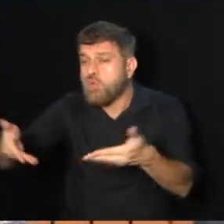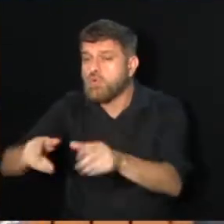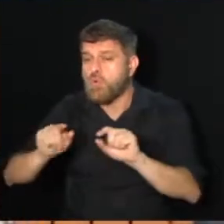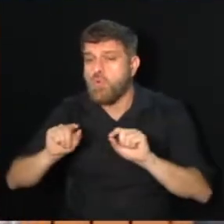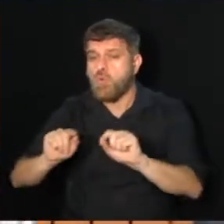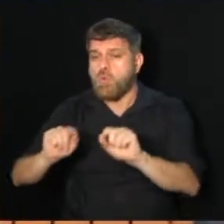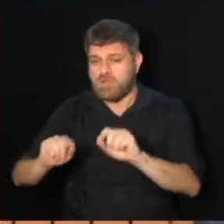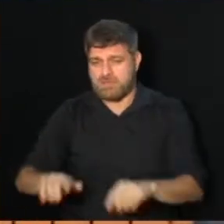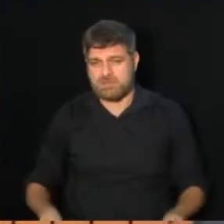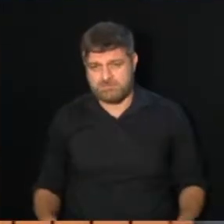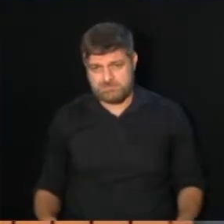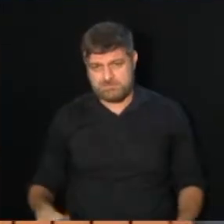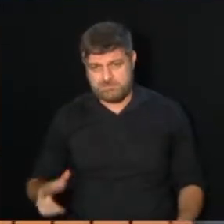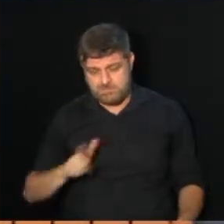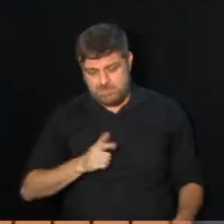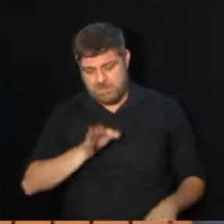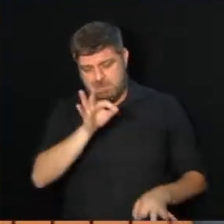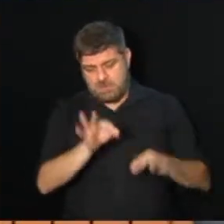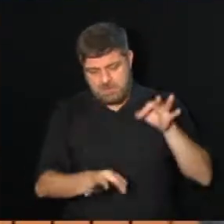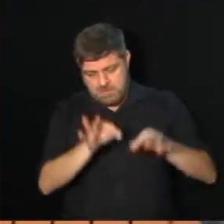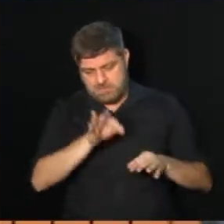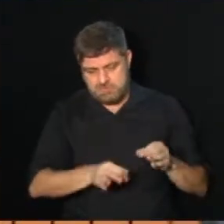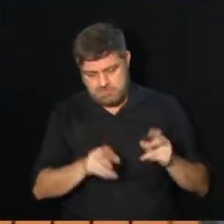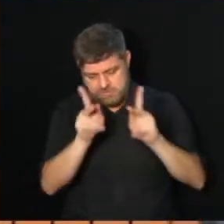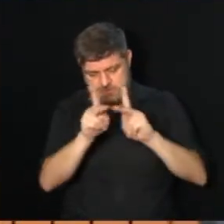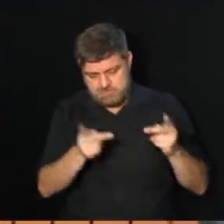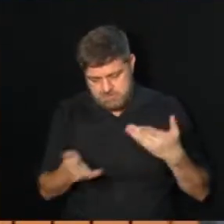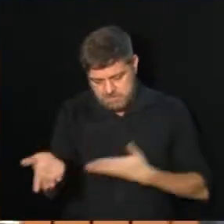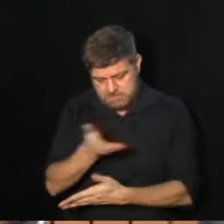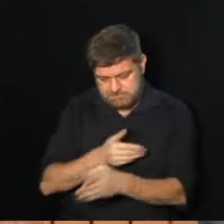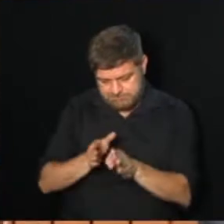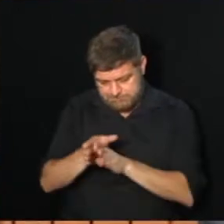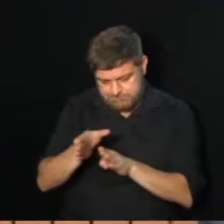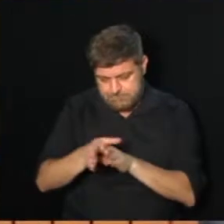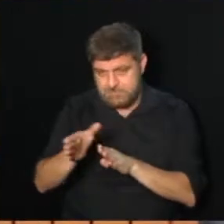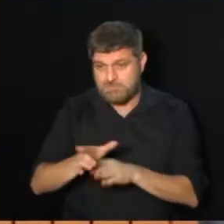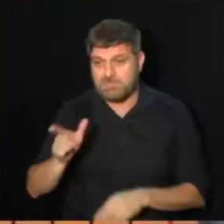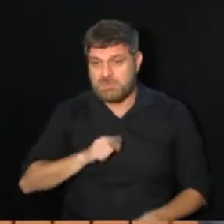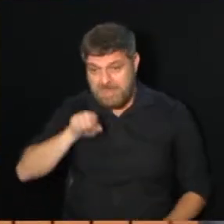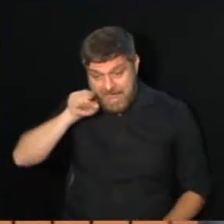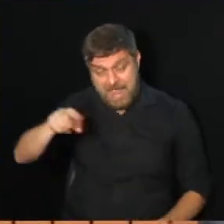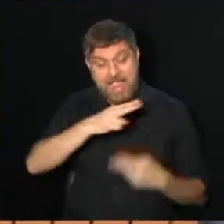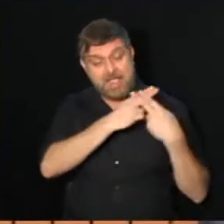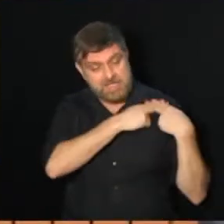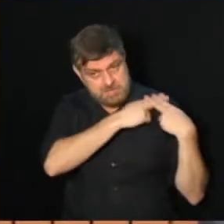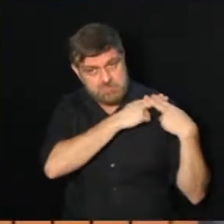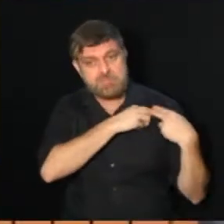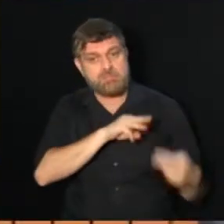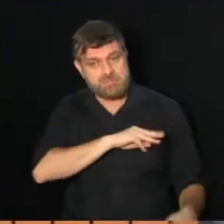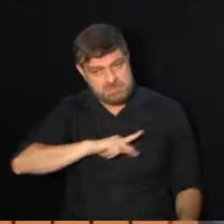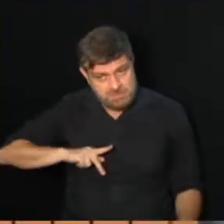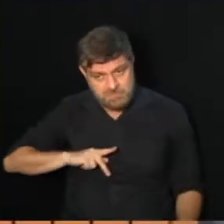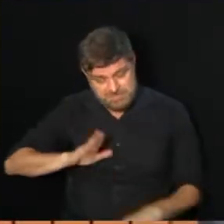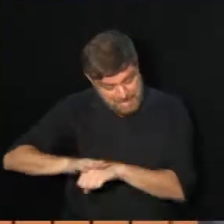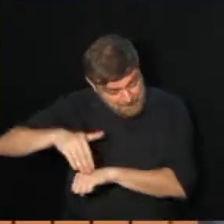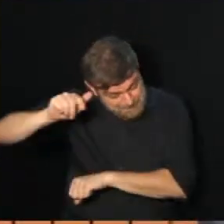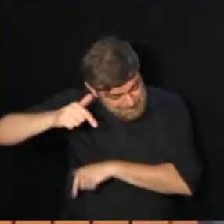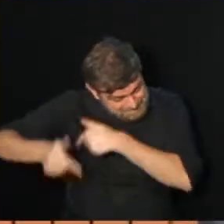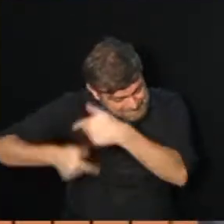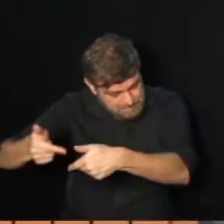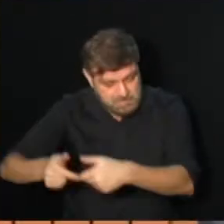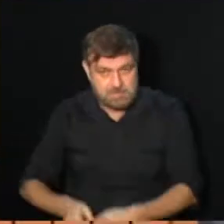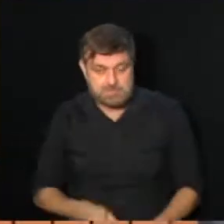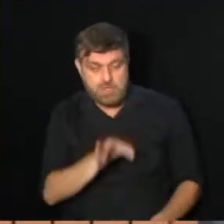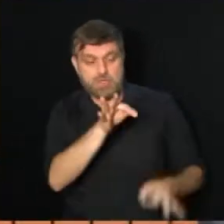é a possibilidade, através da justiça restaurativa, dar mais trabalho para o Estado. O Ministério Público vai ter mais trabalho, o